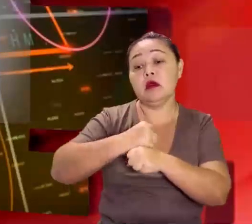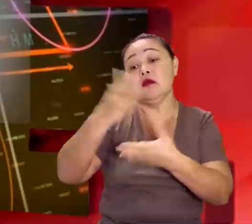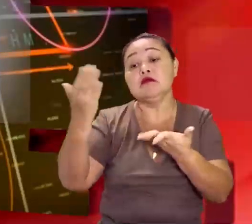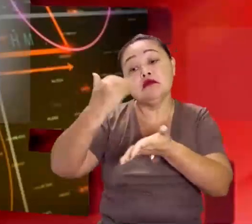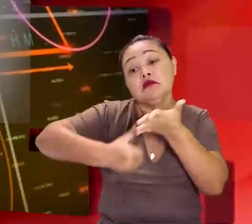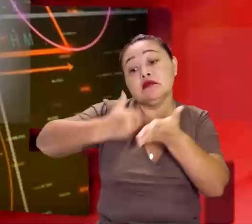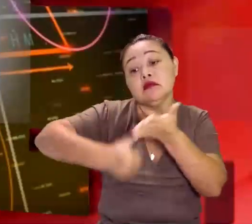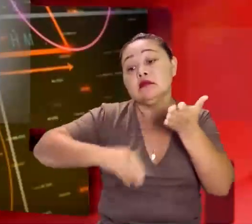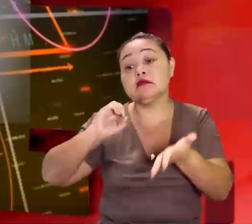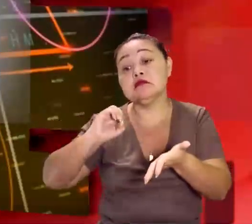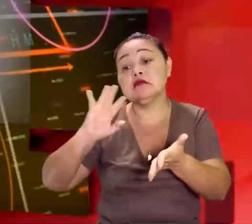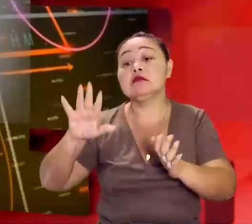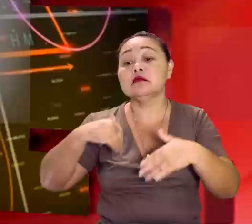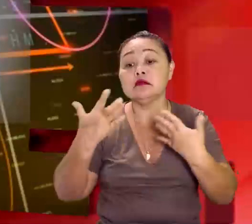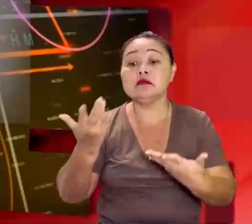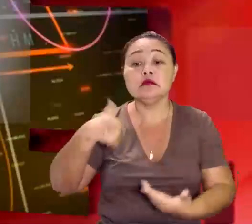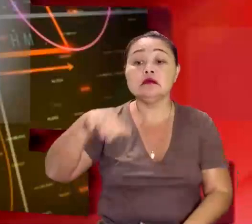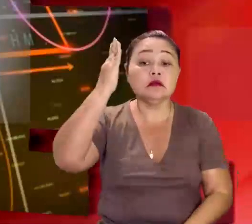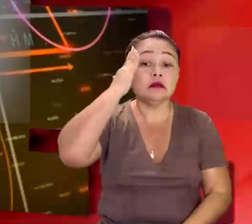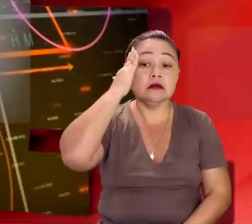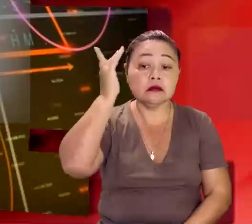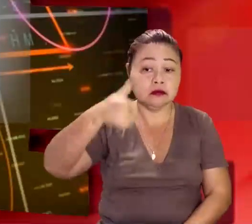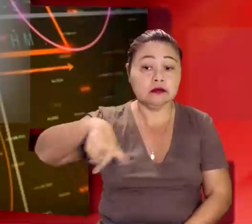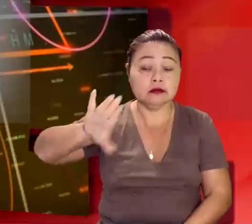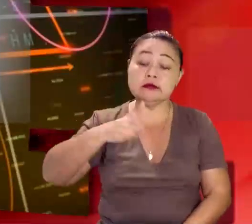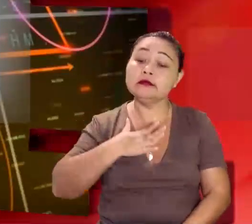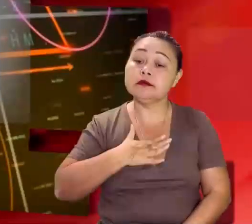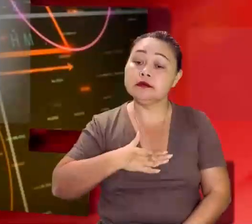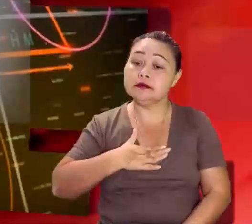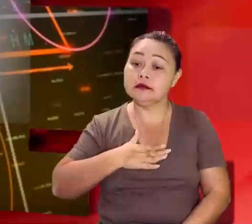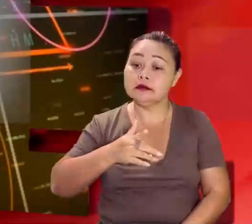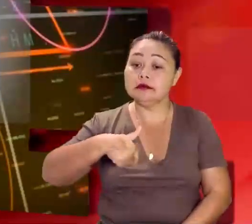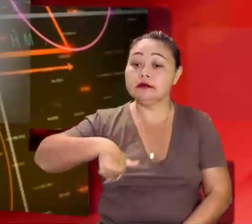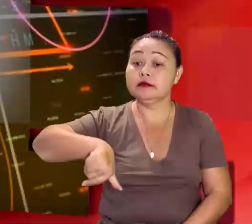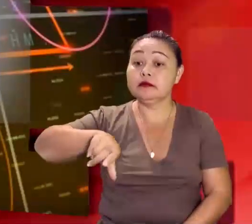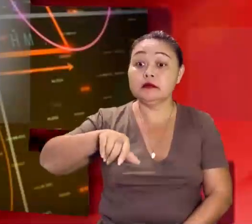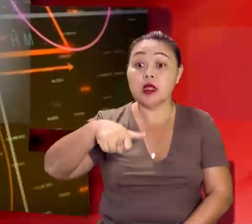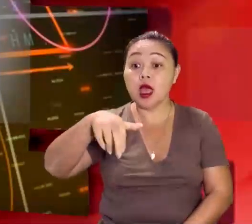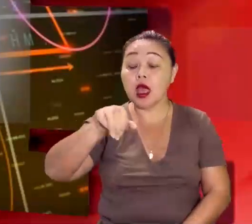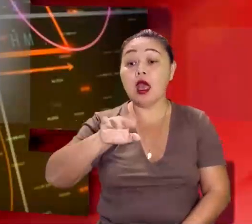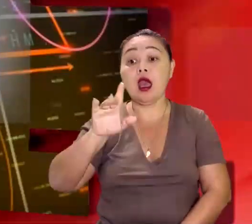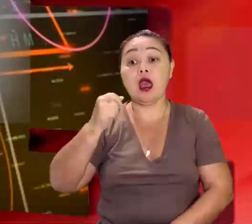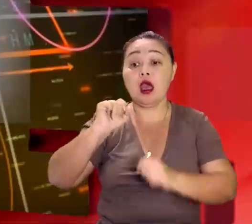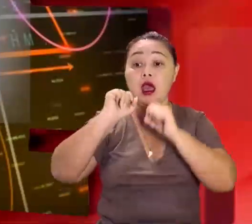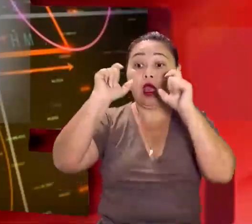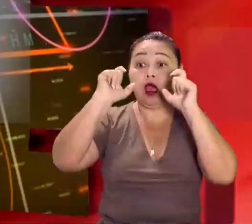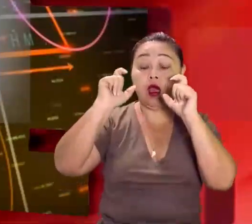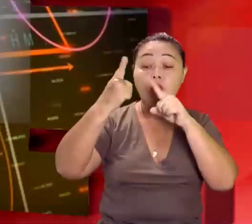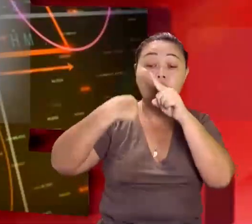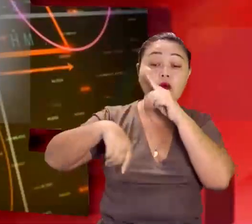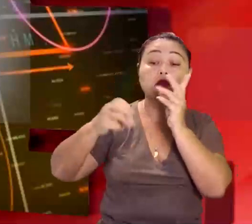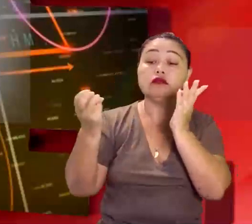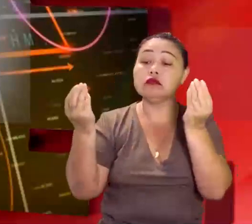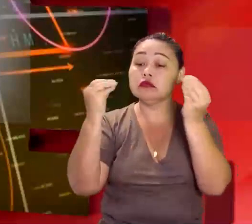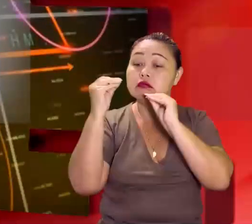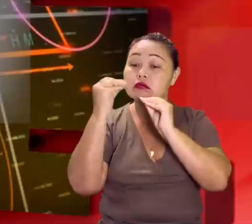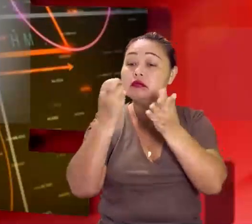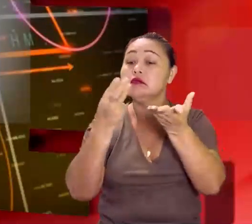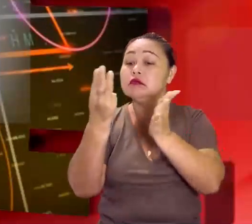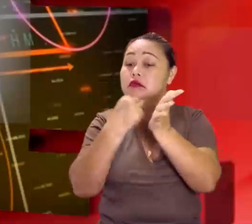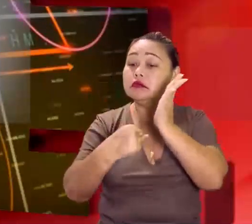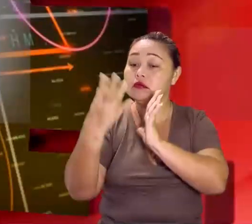ou diminuir de 0. Então, você já fica mais sossegado, né? E aí, para quem ficou atento lá no mapa mental da